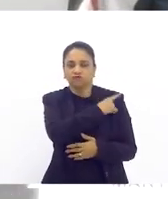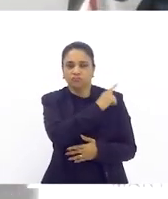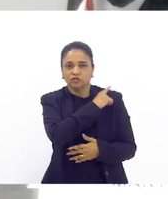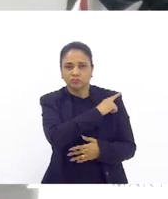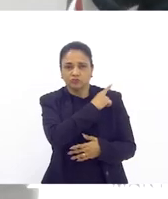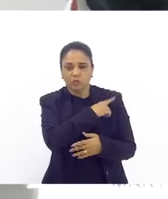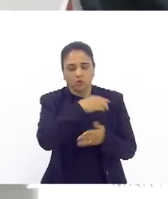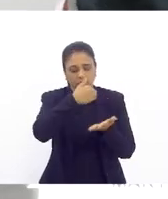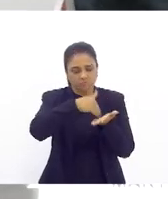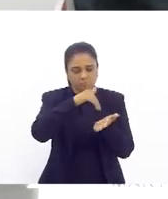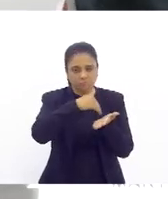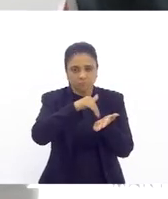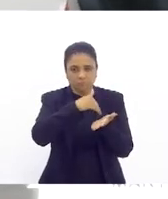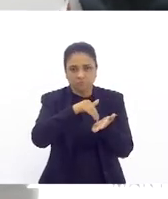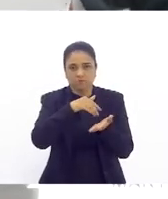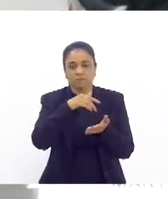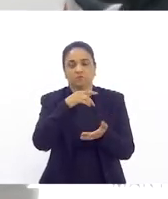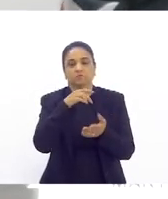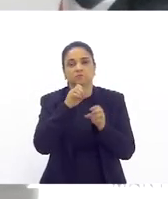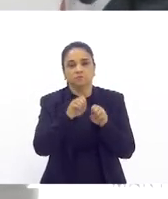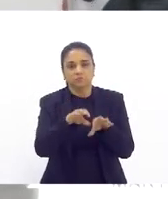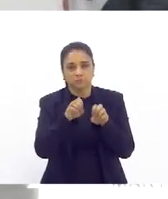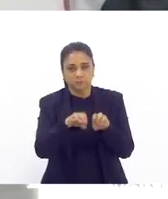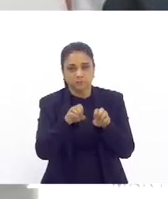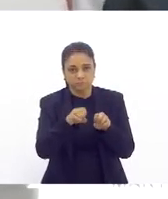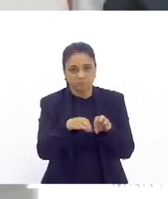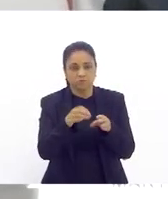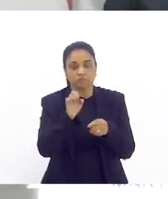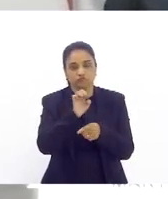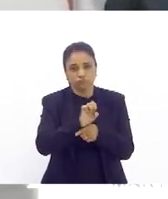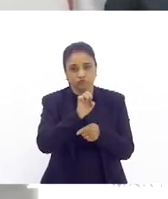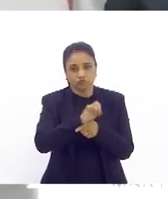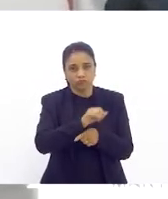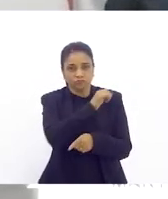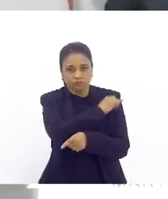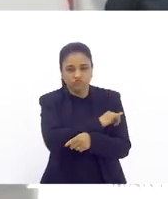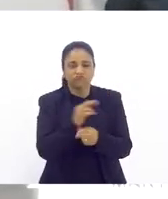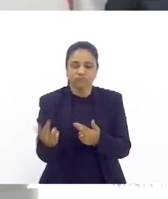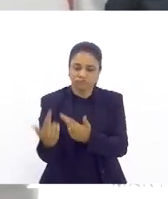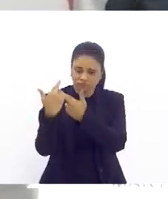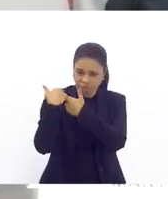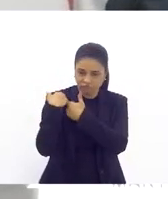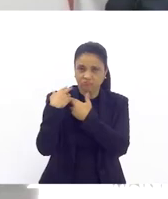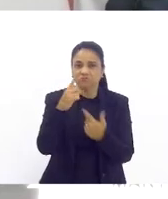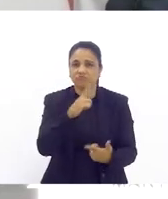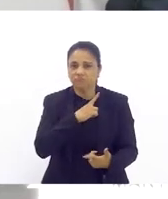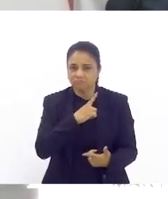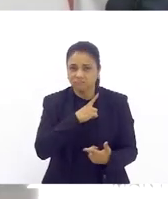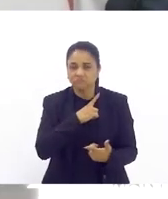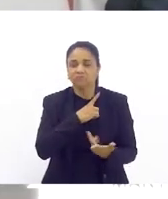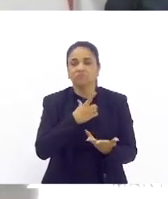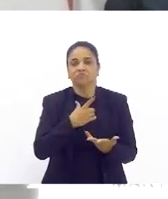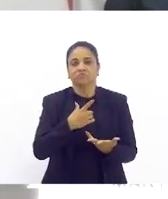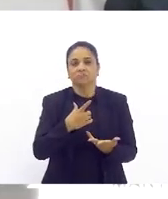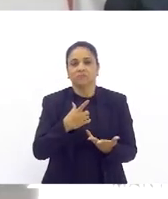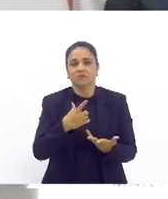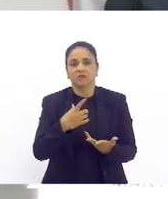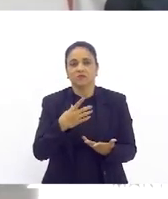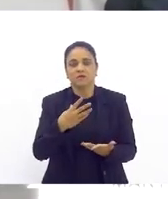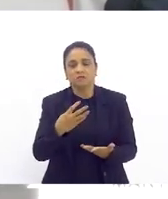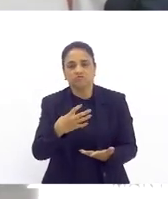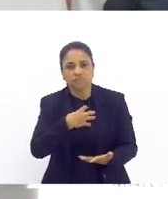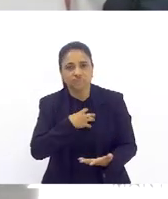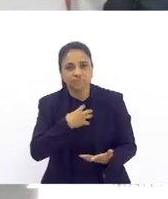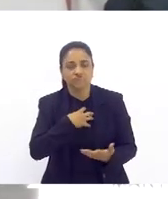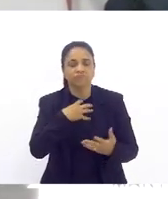de educação possui em seu bojo essa responsabilidade essa grandeza de espírito essa grandeza de discutir